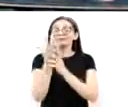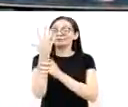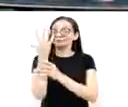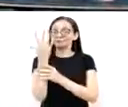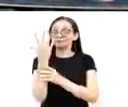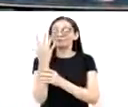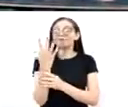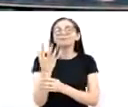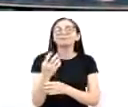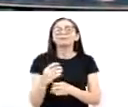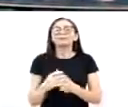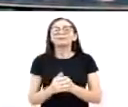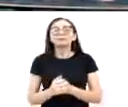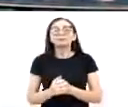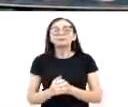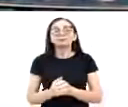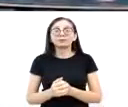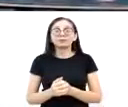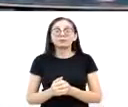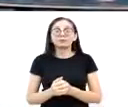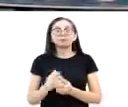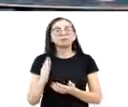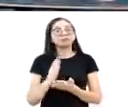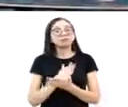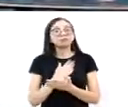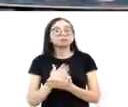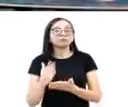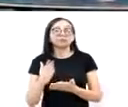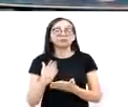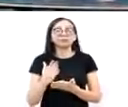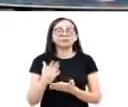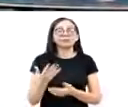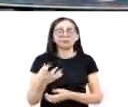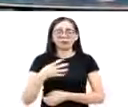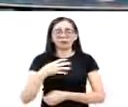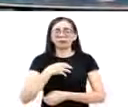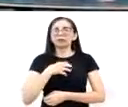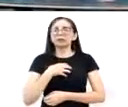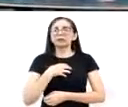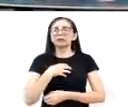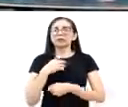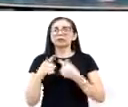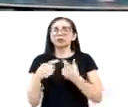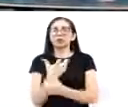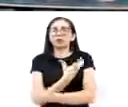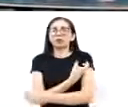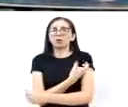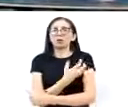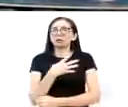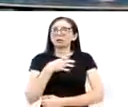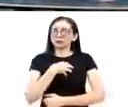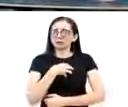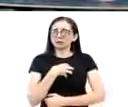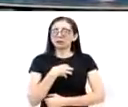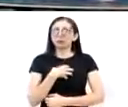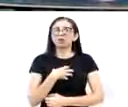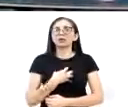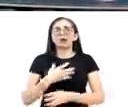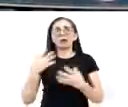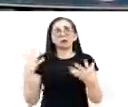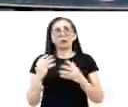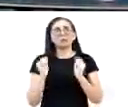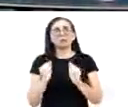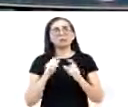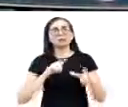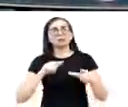pudesse ser imunizado, pelo menos de alguma forma, para que a gente pudesse se sentir capaz de retomar